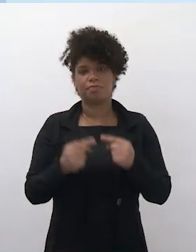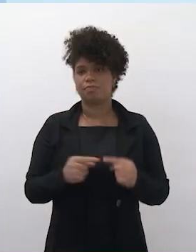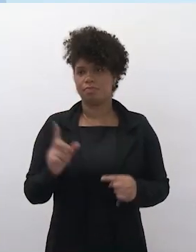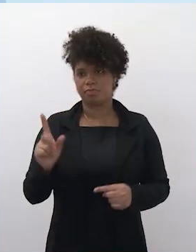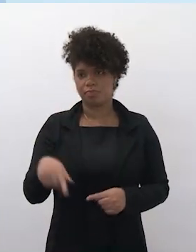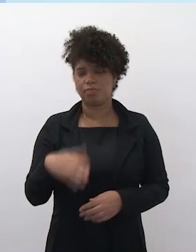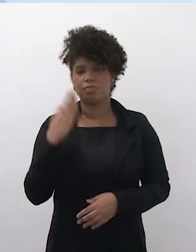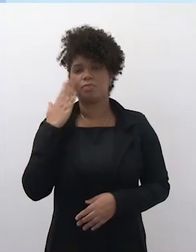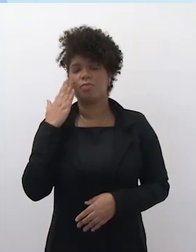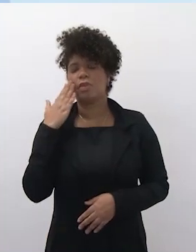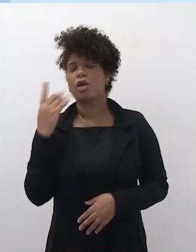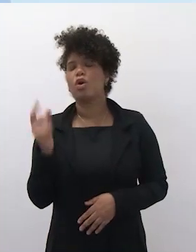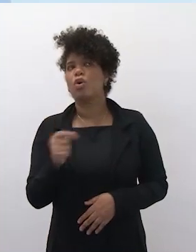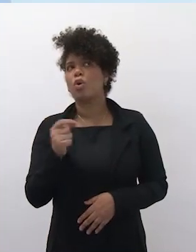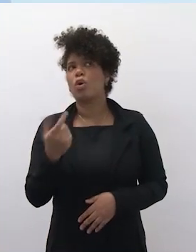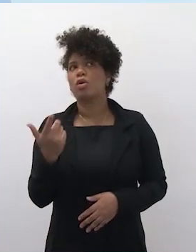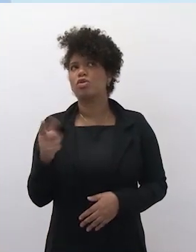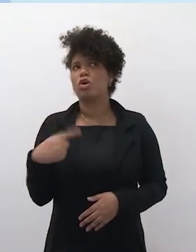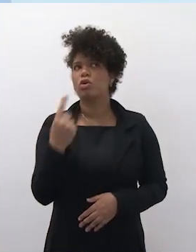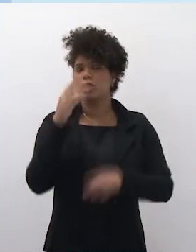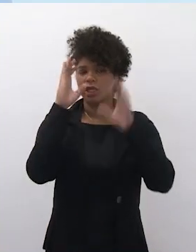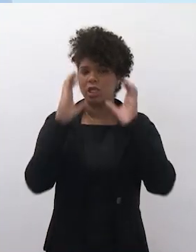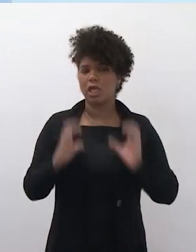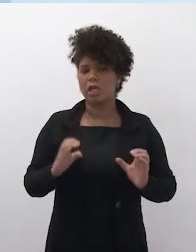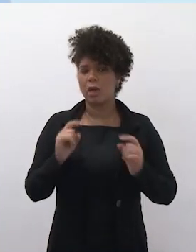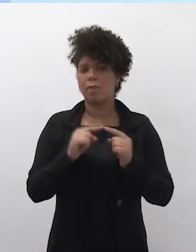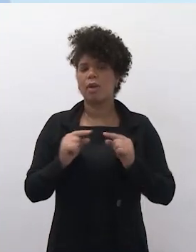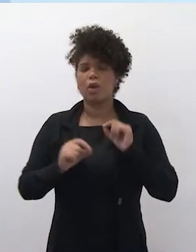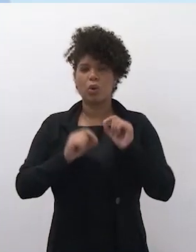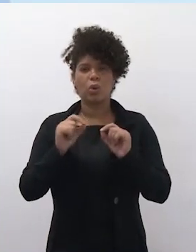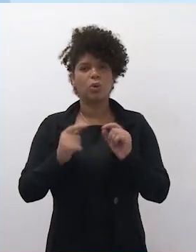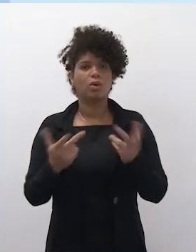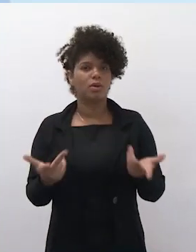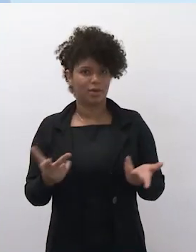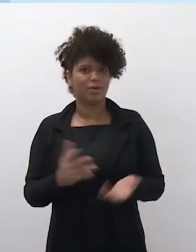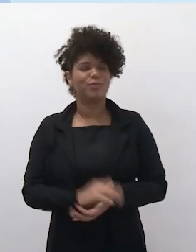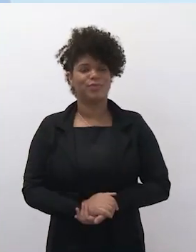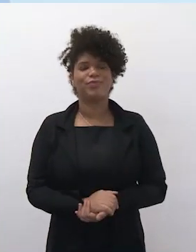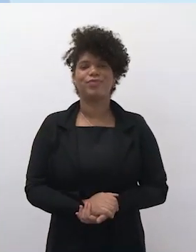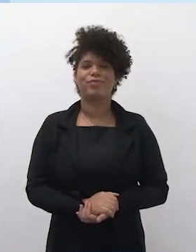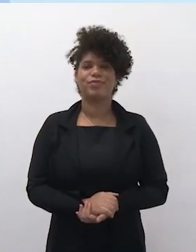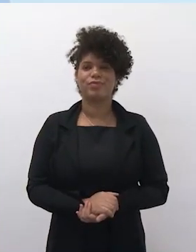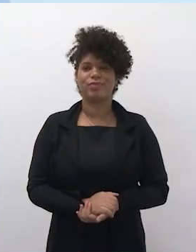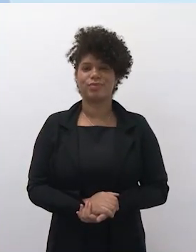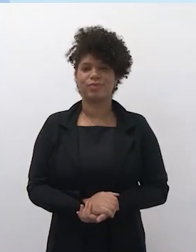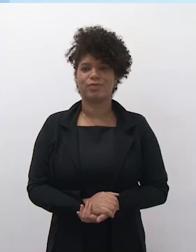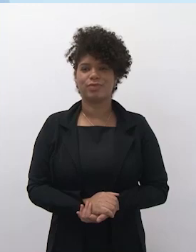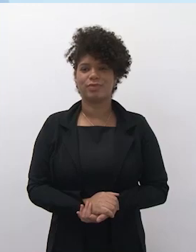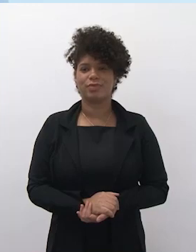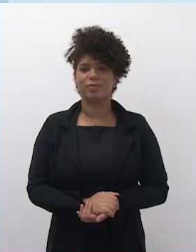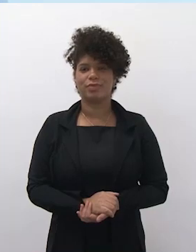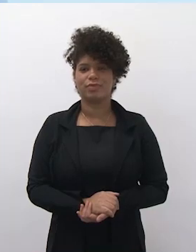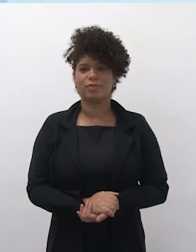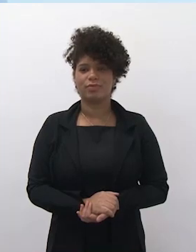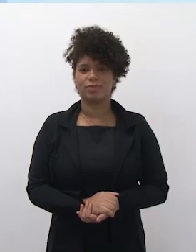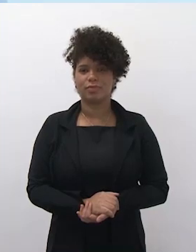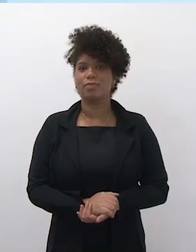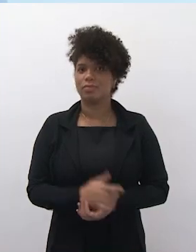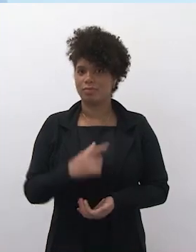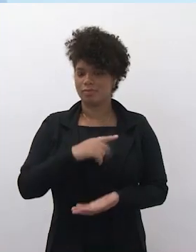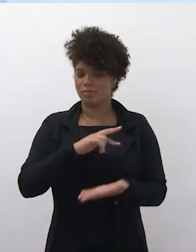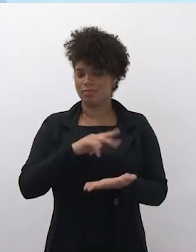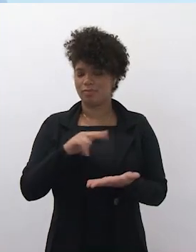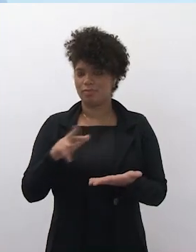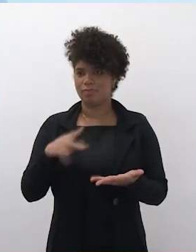Saber sobre o que é ser cidadão, o que não é, e enfim. Então, pessoal, eu vou já... porque tem muita coisa para